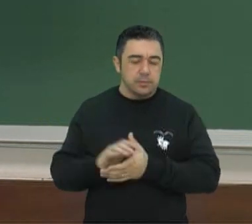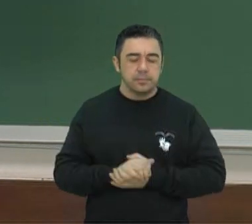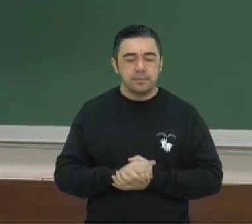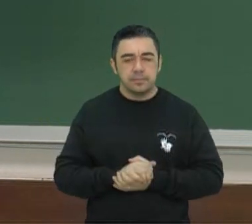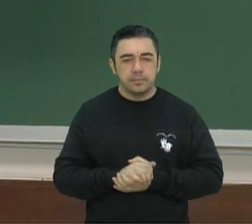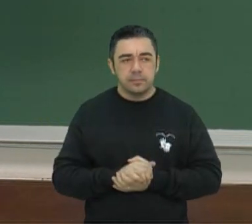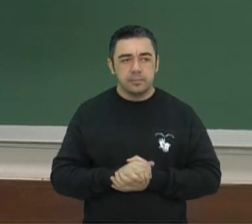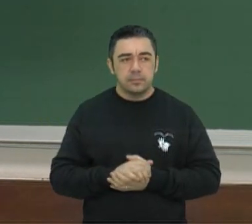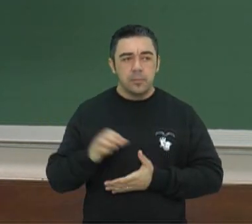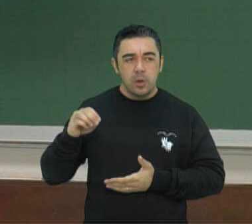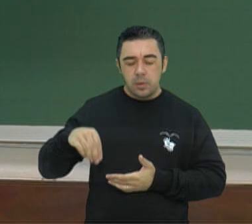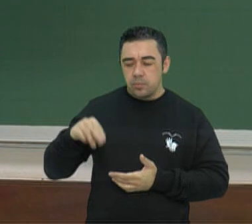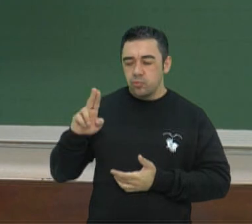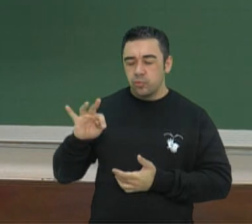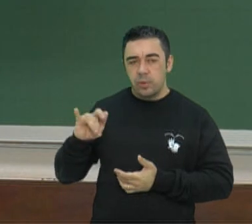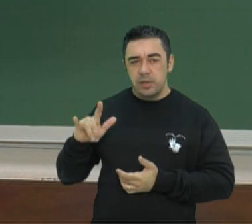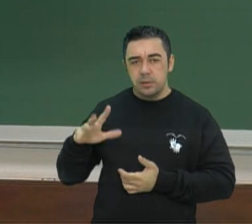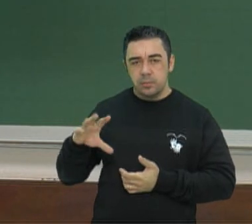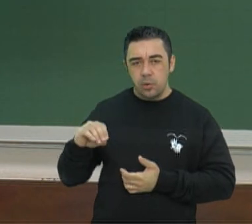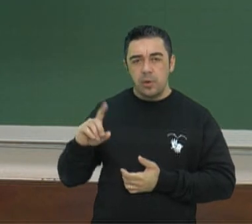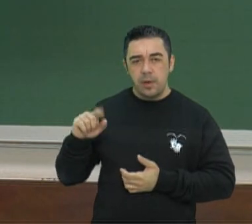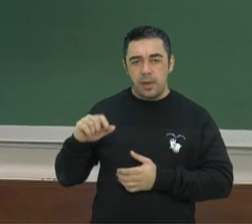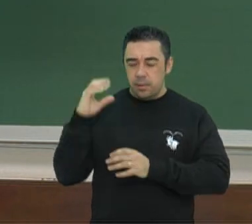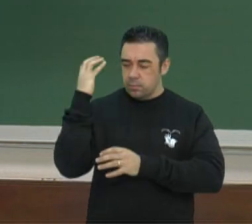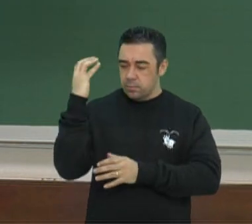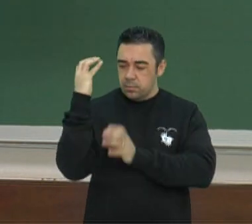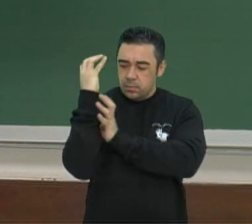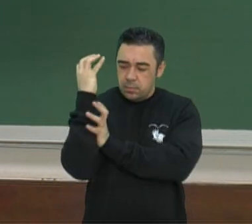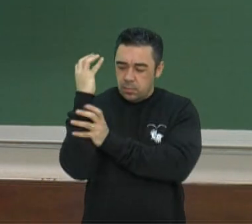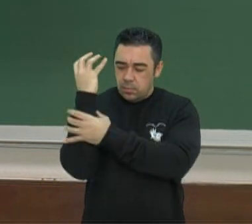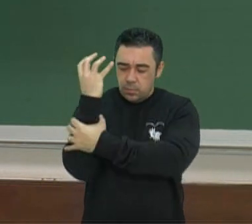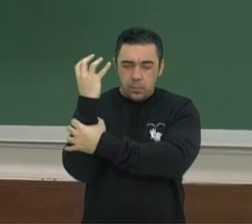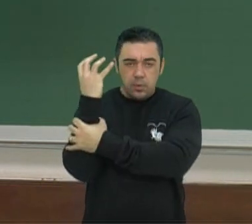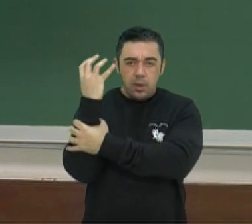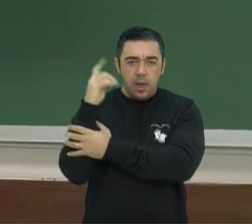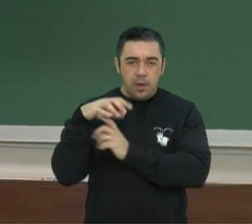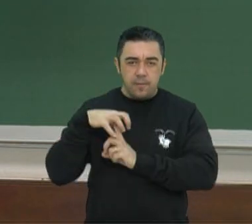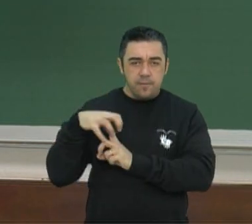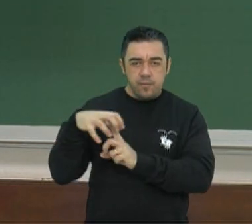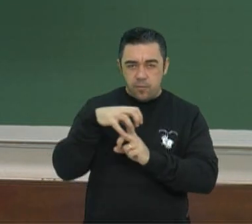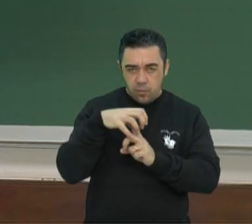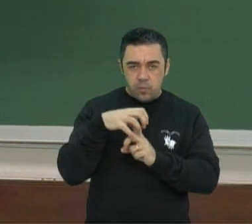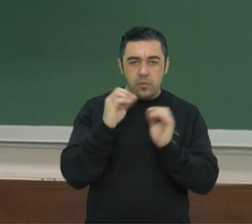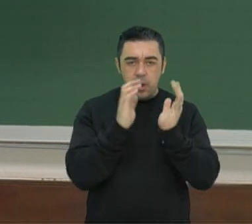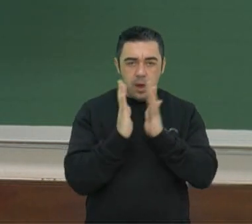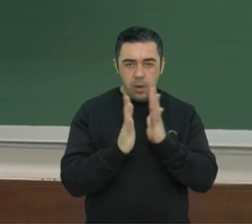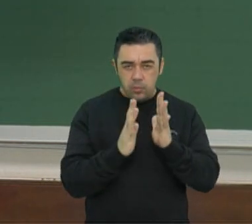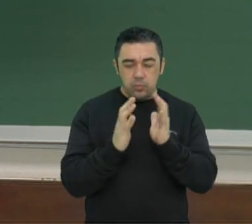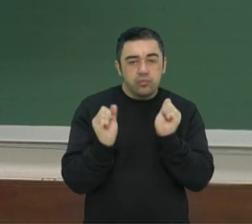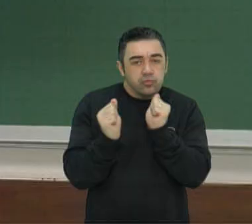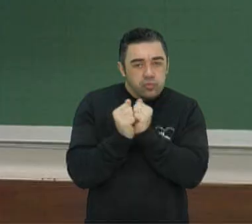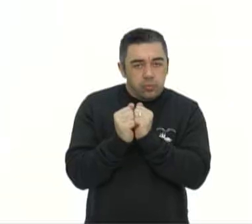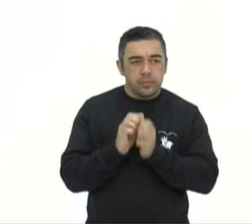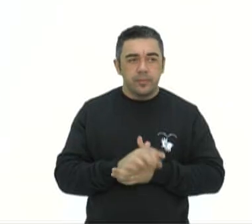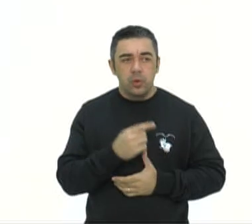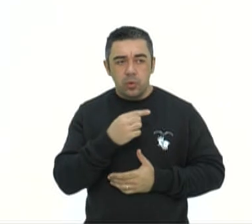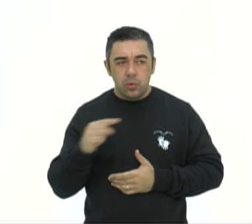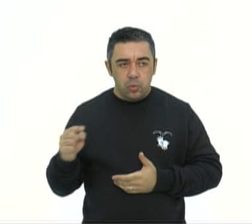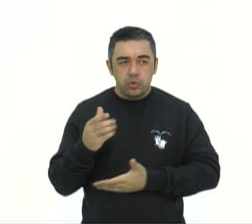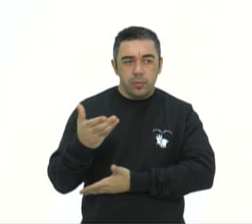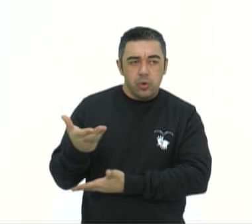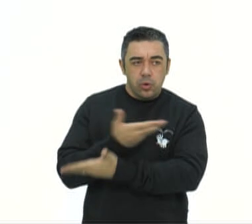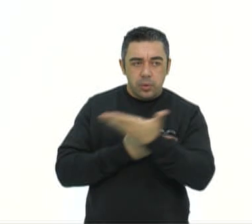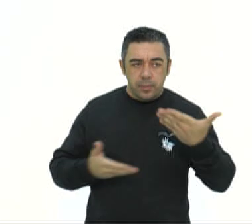aqui, mutualismo, líquen, fungos e algas. Lembra que eles não podem viver separados. E por último,